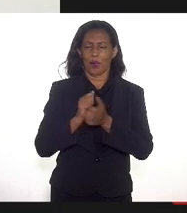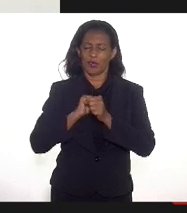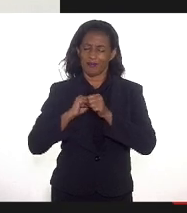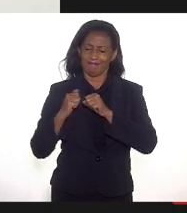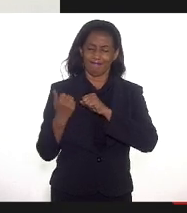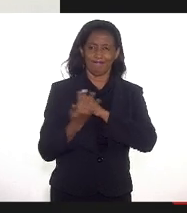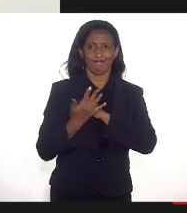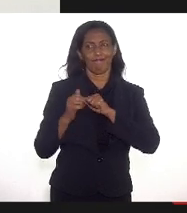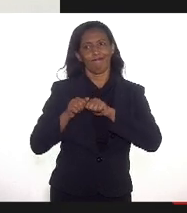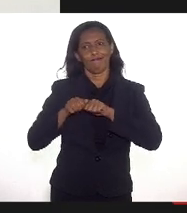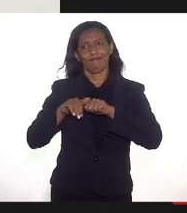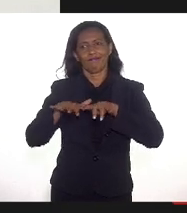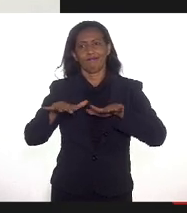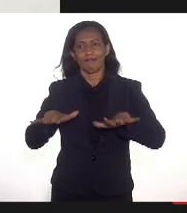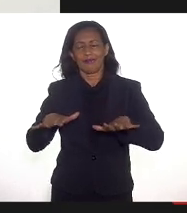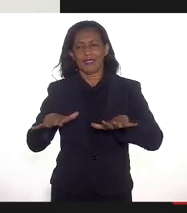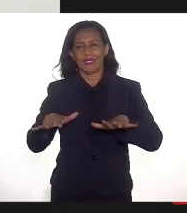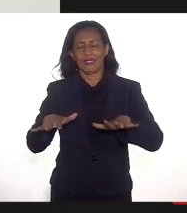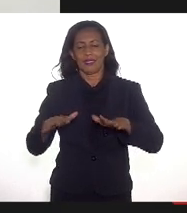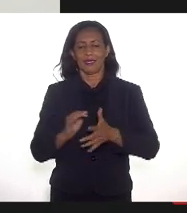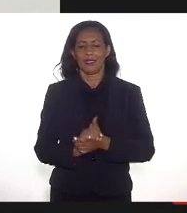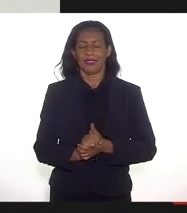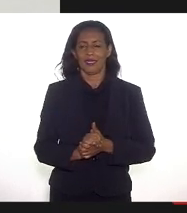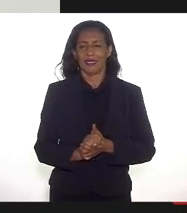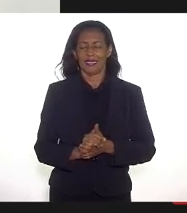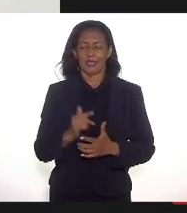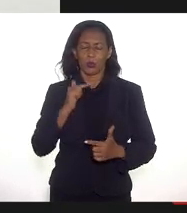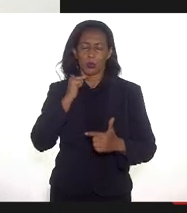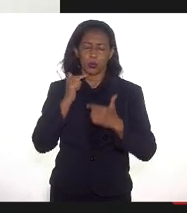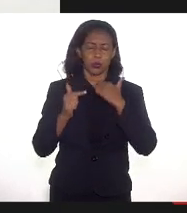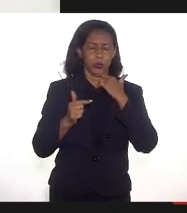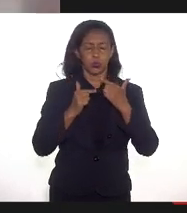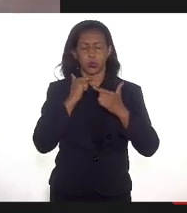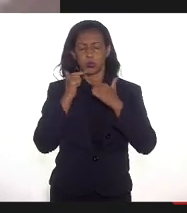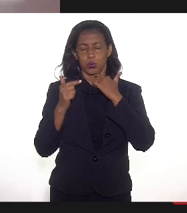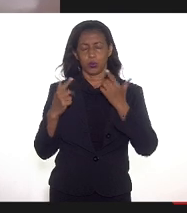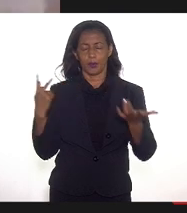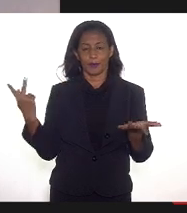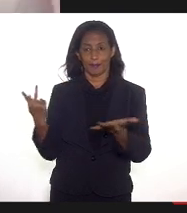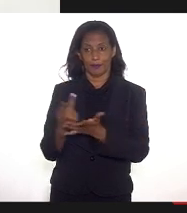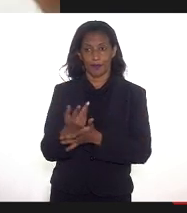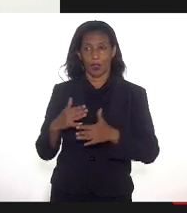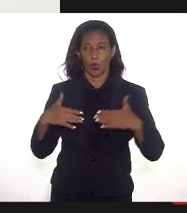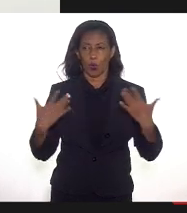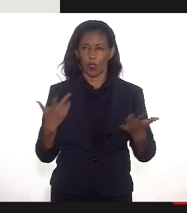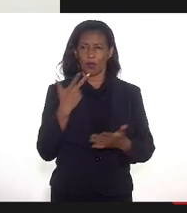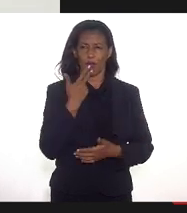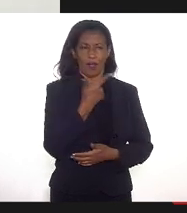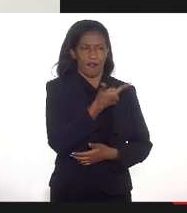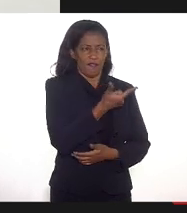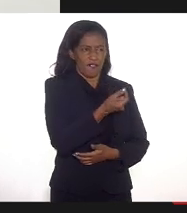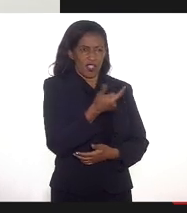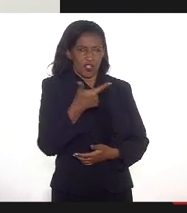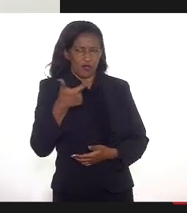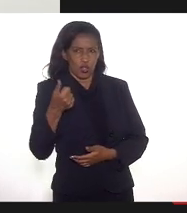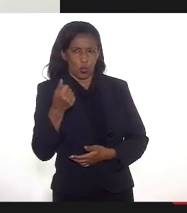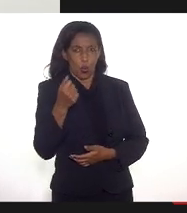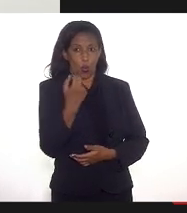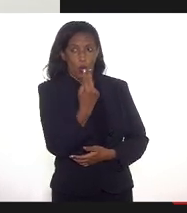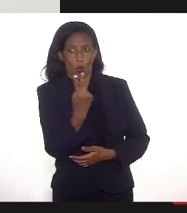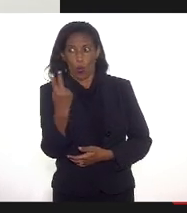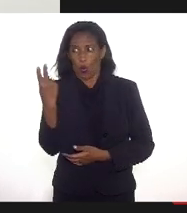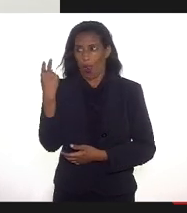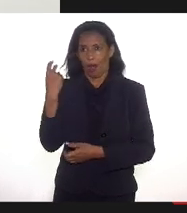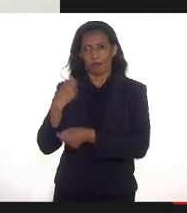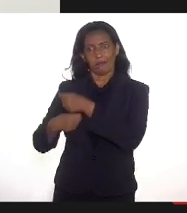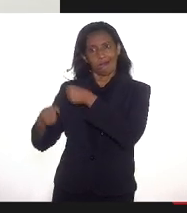pandemia e que trouxe inicialmente muita incerteza. Então, quando a gente fala aqui já do ano de 2021, olhando para trás,